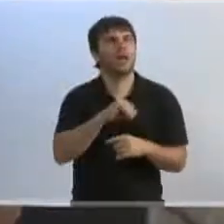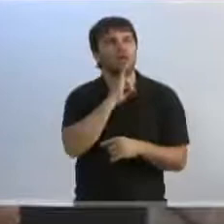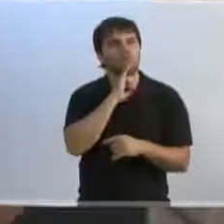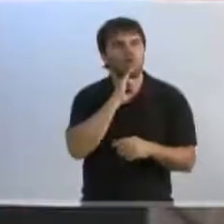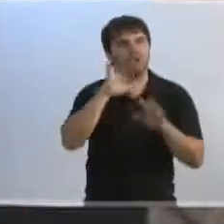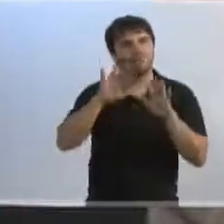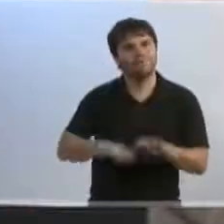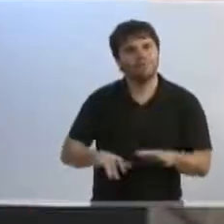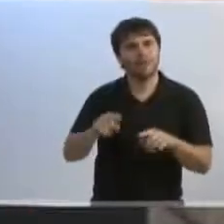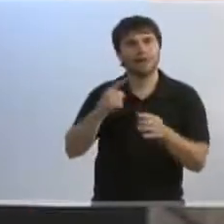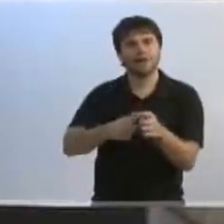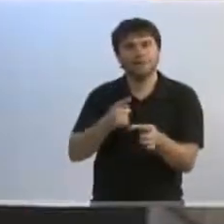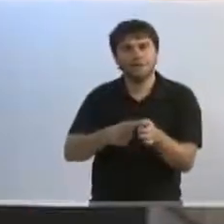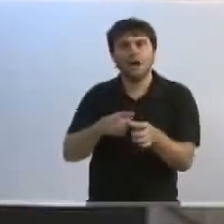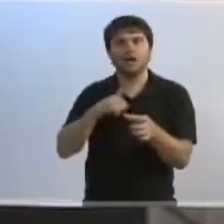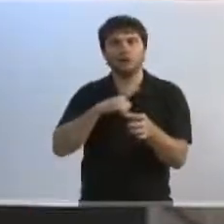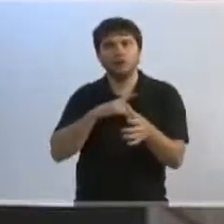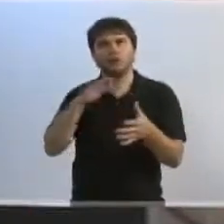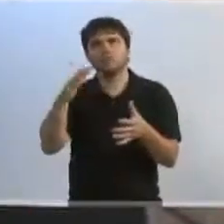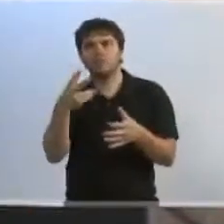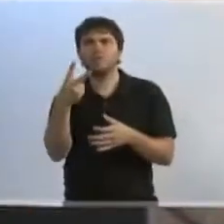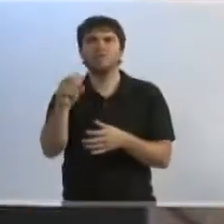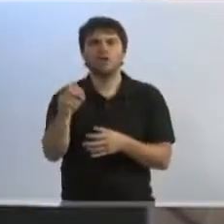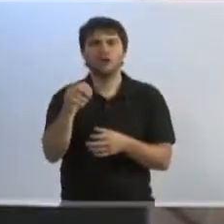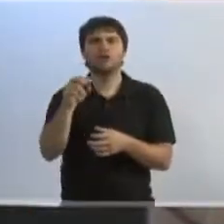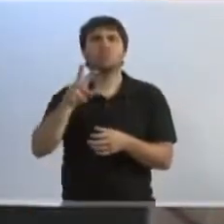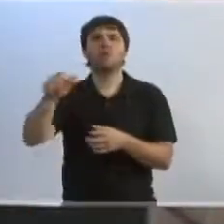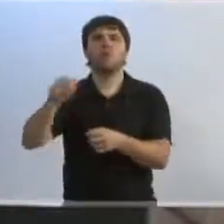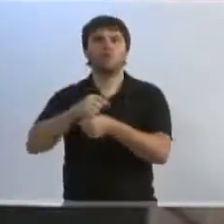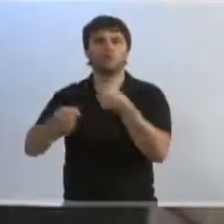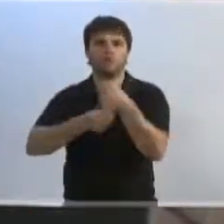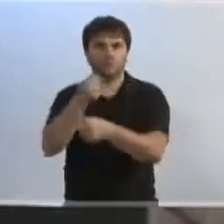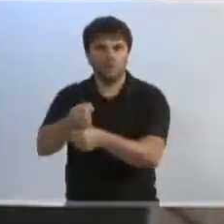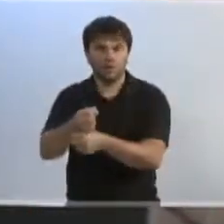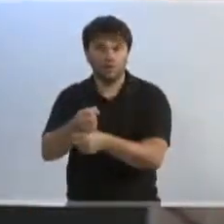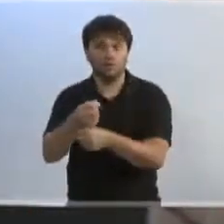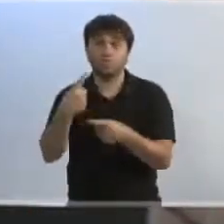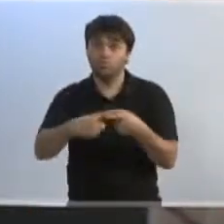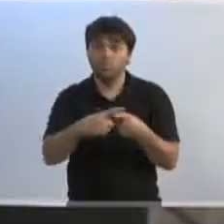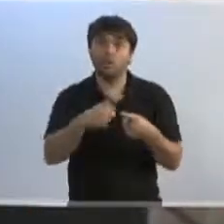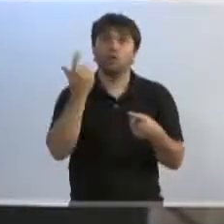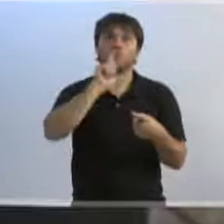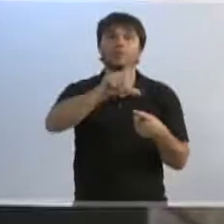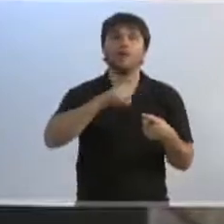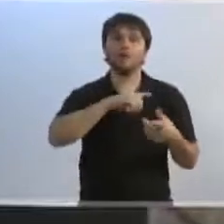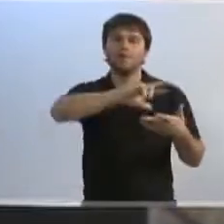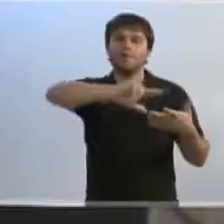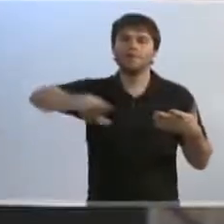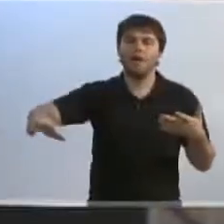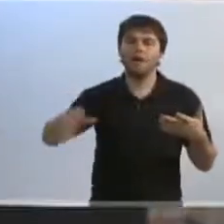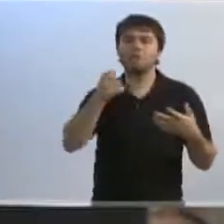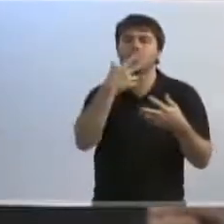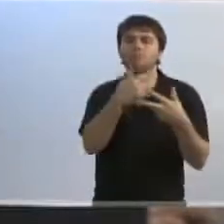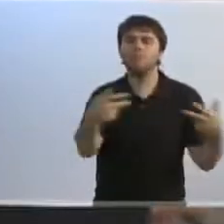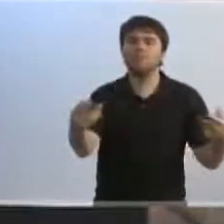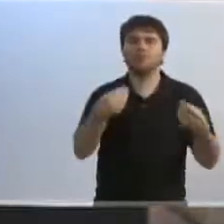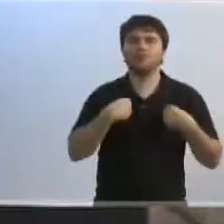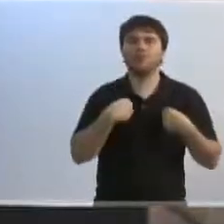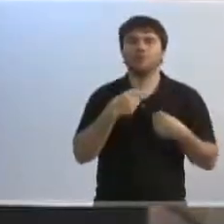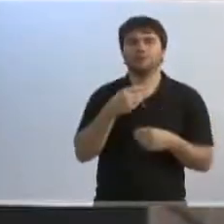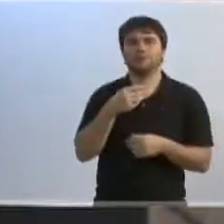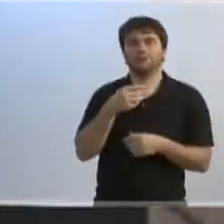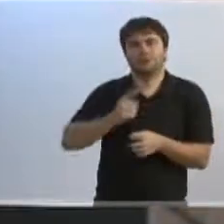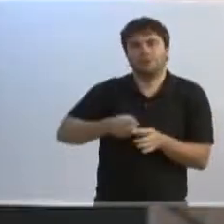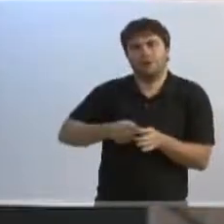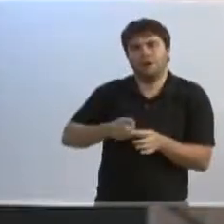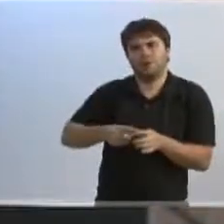fique na cidade, que vai dar em torno de 20 milhões ano que vem. Que vai dar, trazer diversos benefícios para a nossa cidade. Isso,